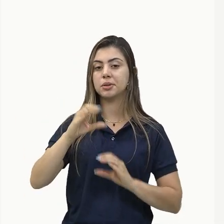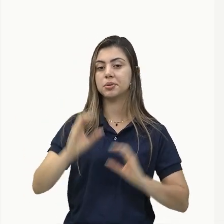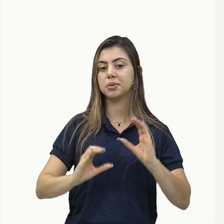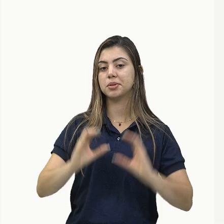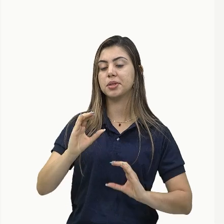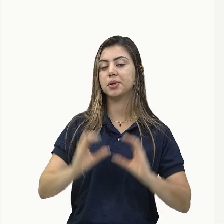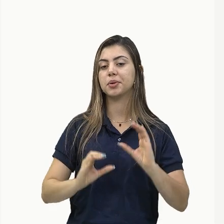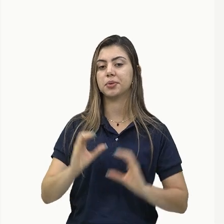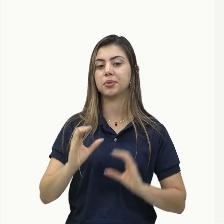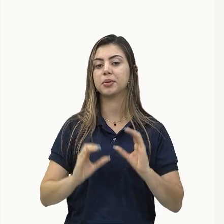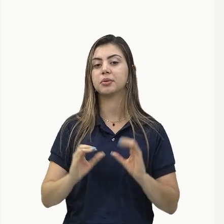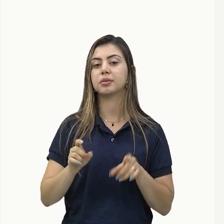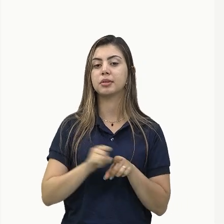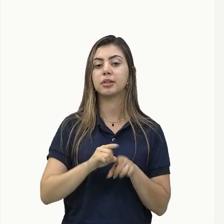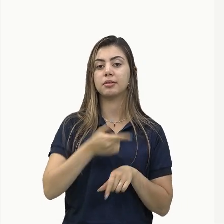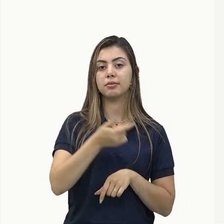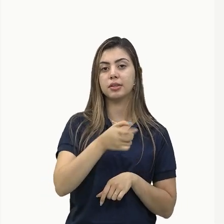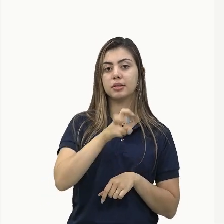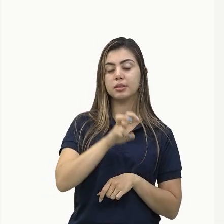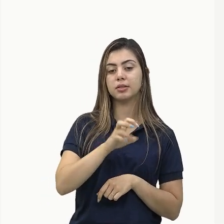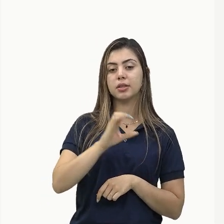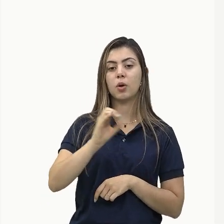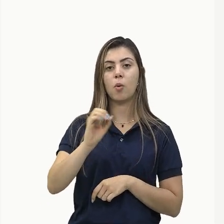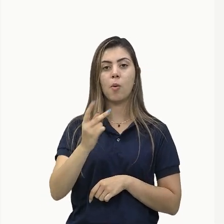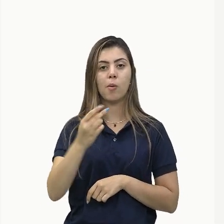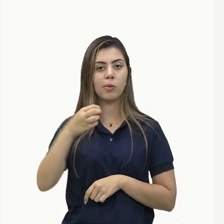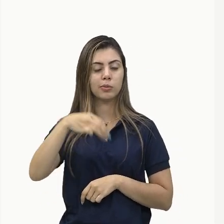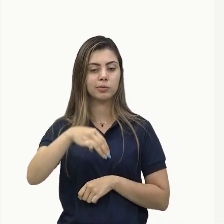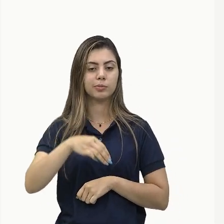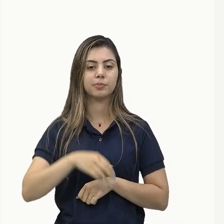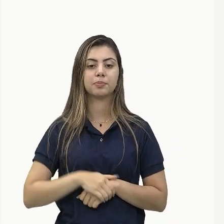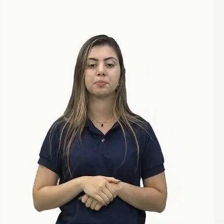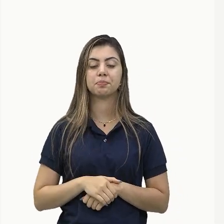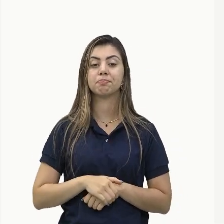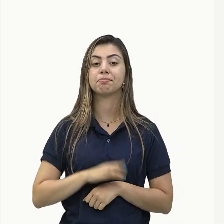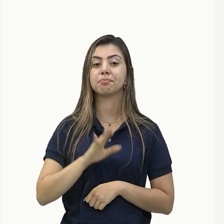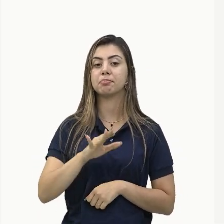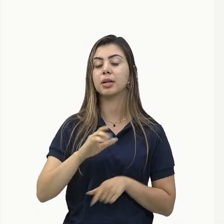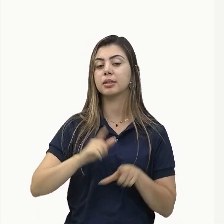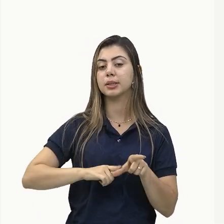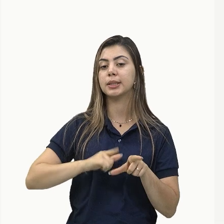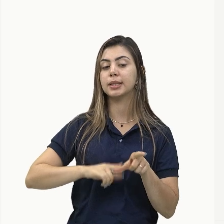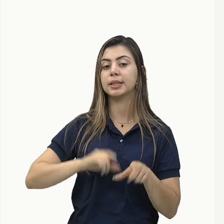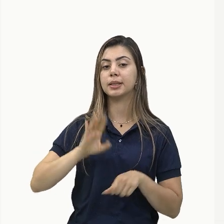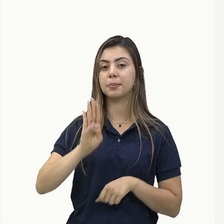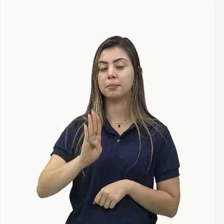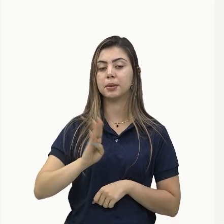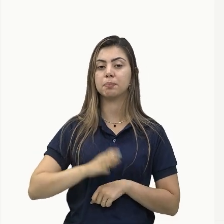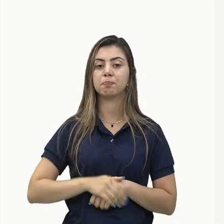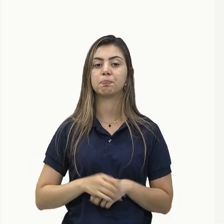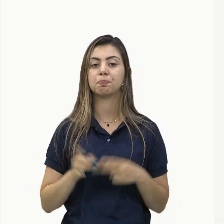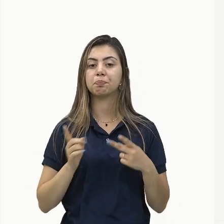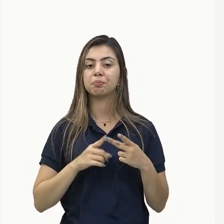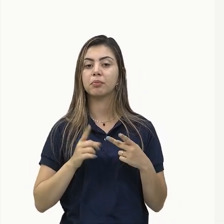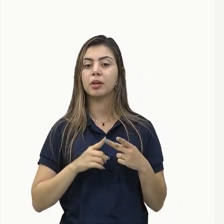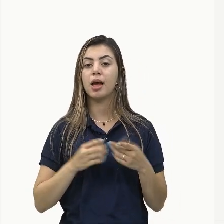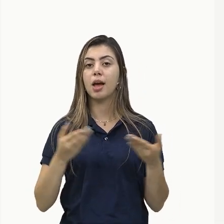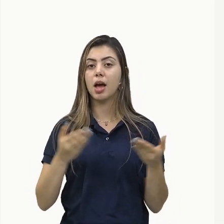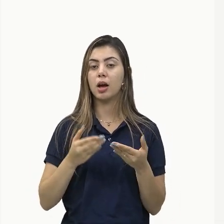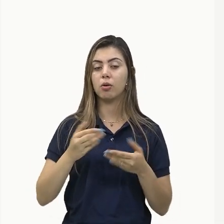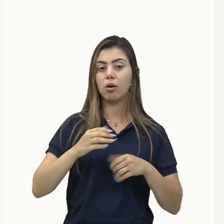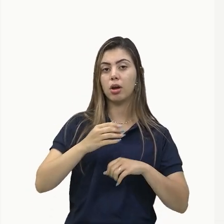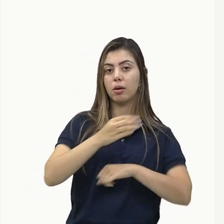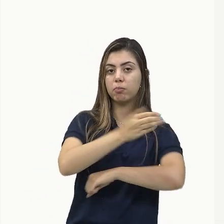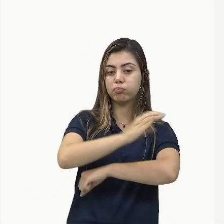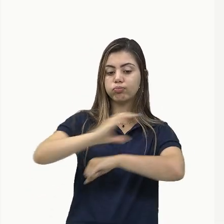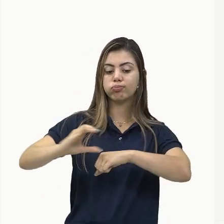resistência equivalente de 25 ohms. E aí na letra B, a gente vai calcular a corrente. E aí a gente vai